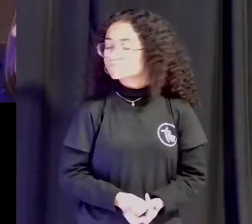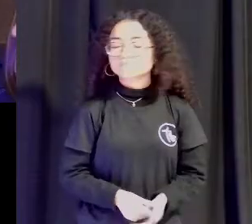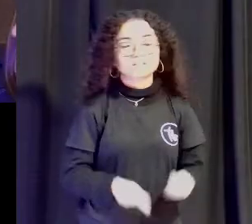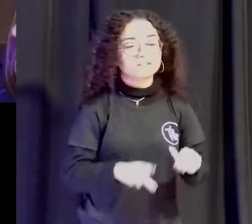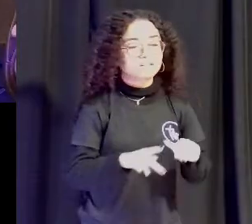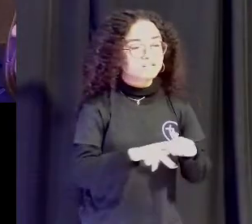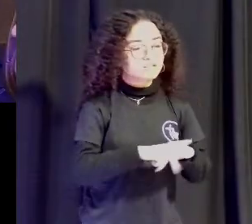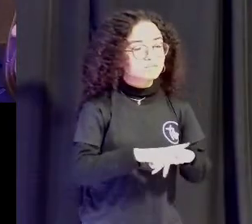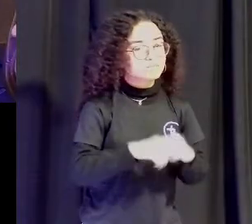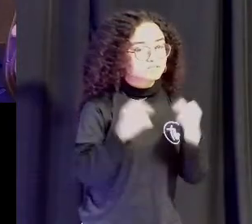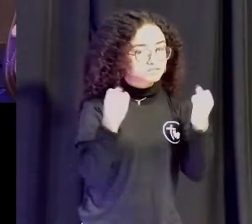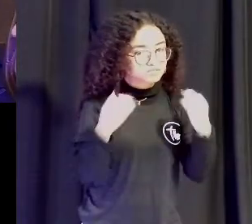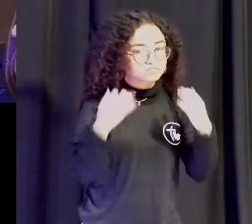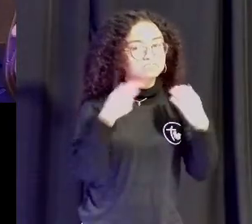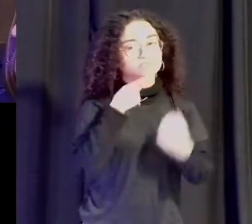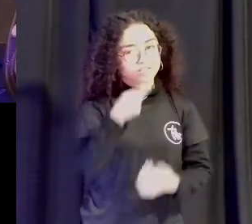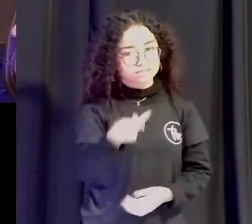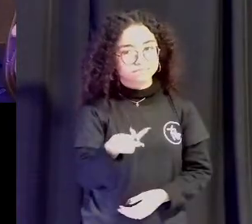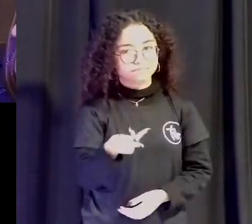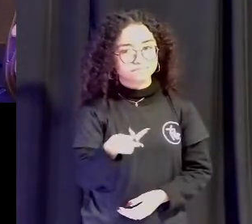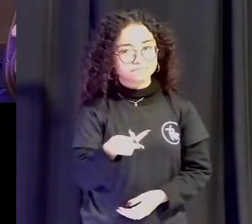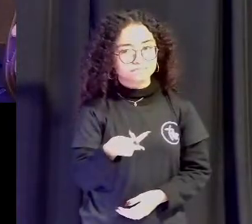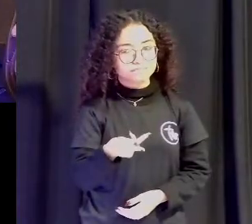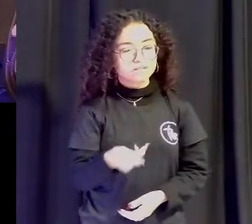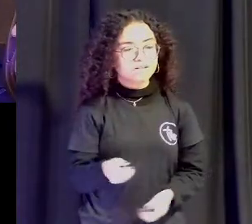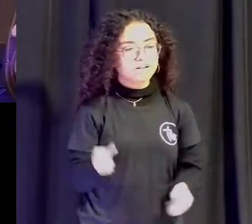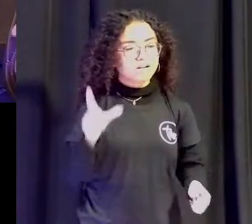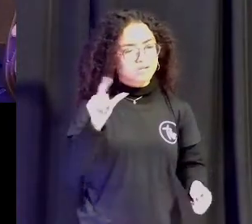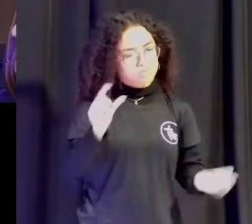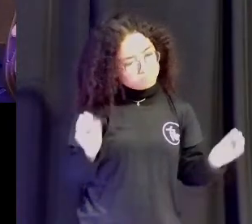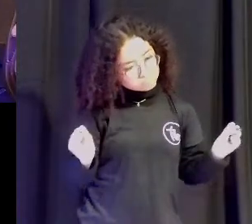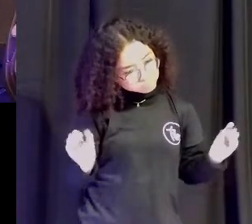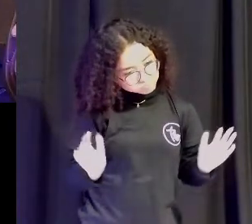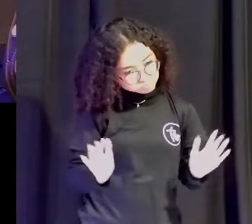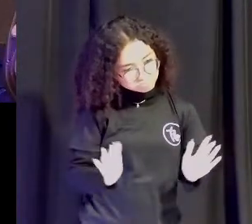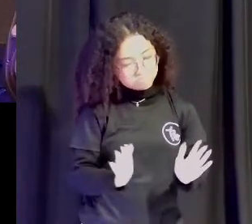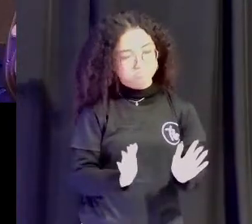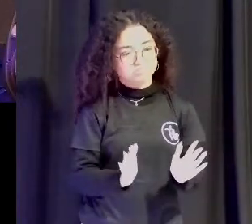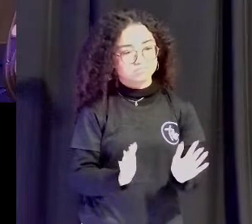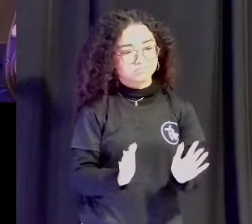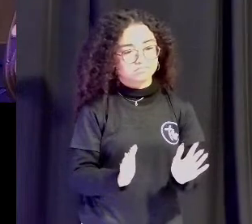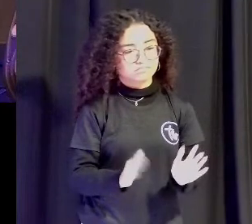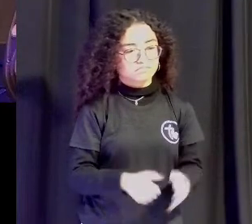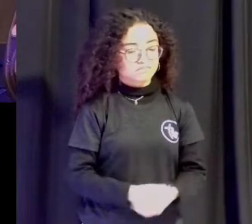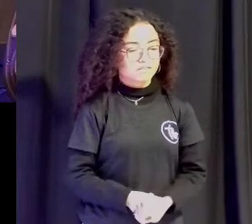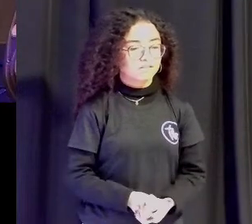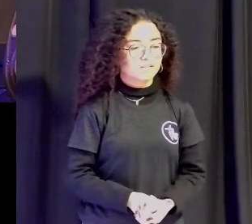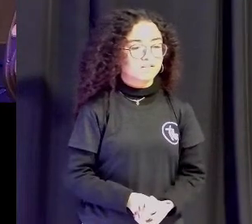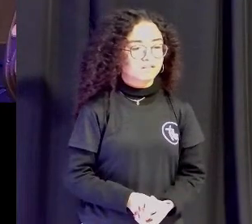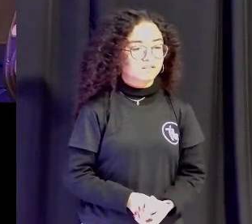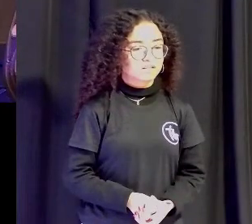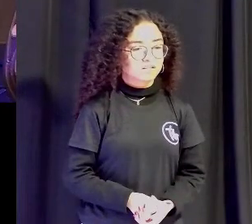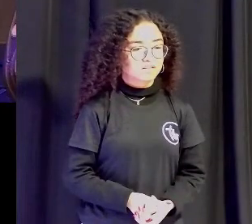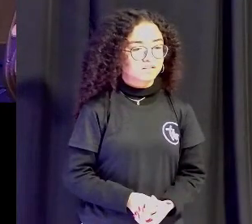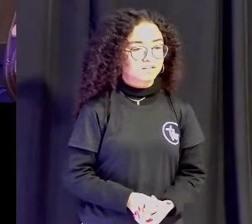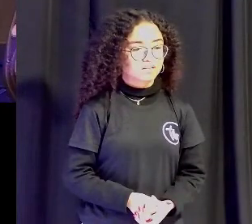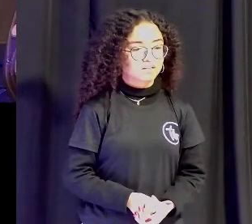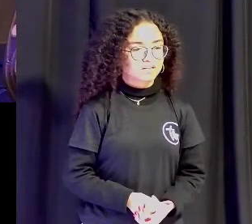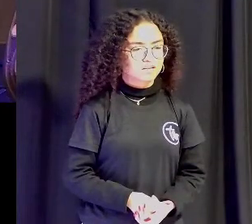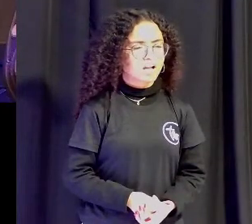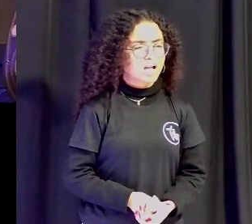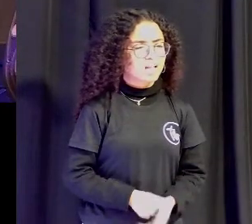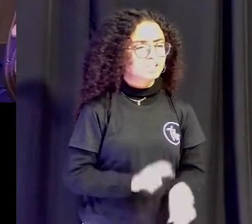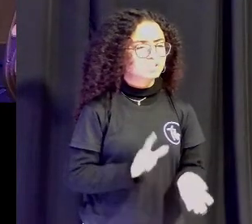Pedro está dizendo para aquela pequena multidão que se aproximou ali, logo quando o homem foi